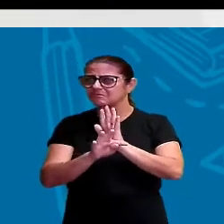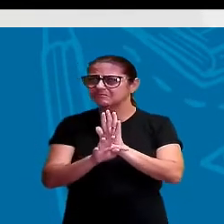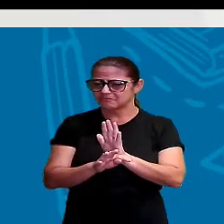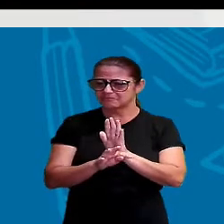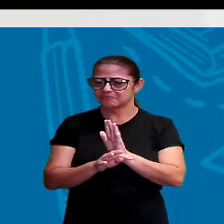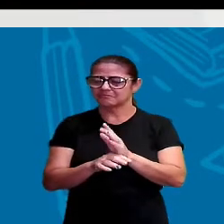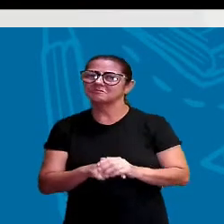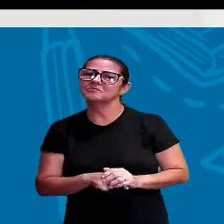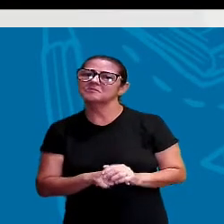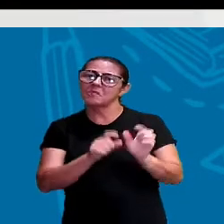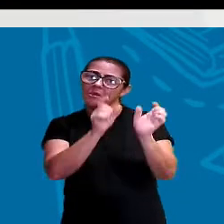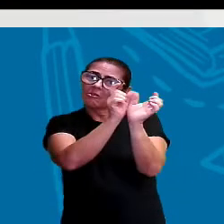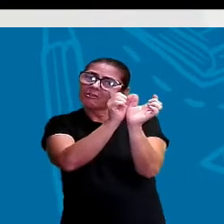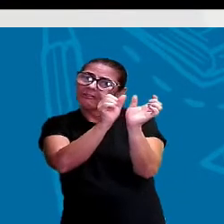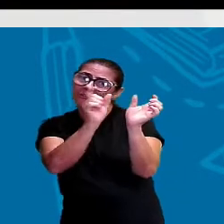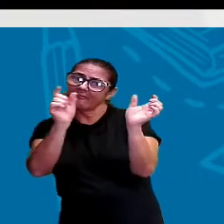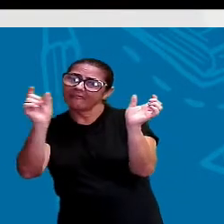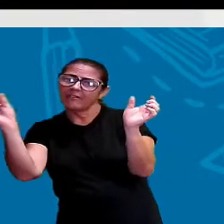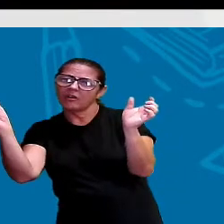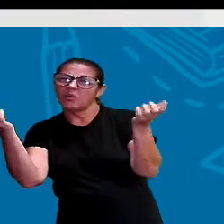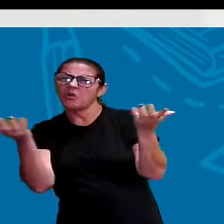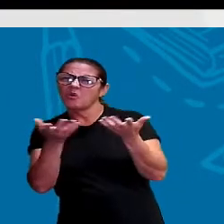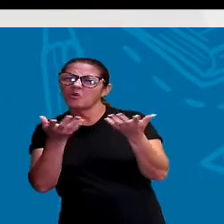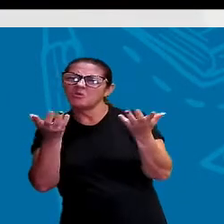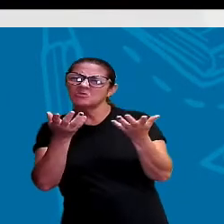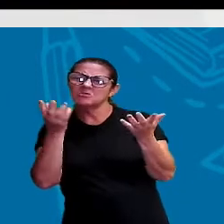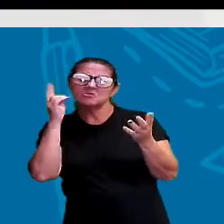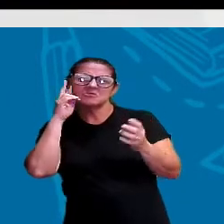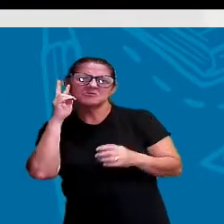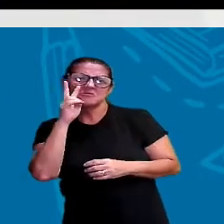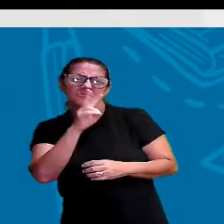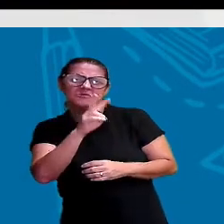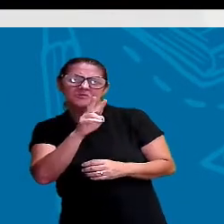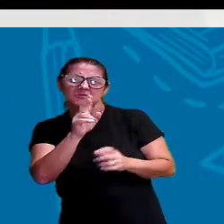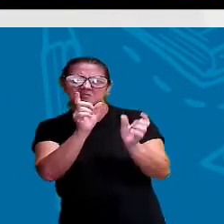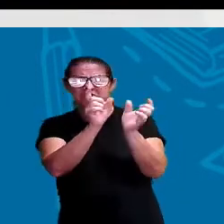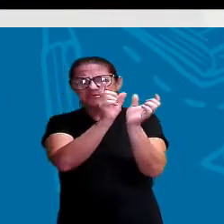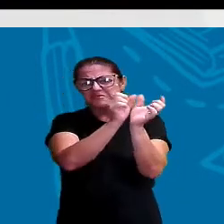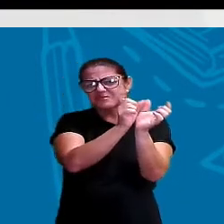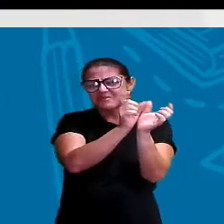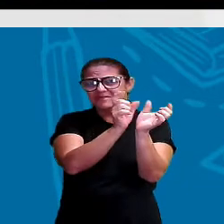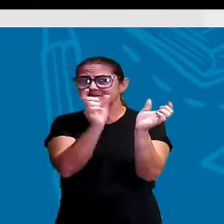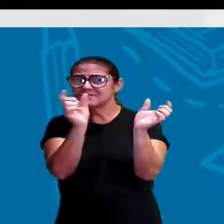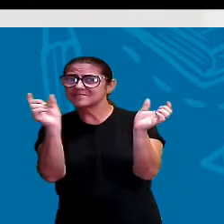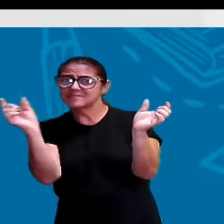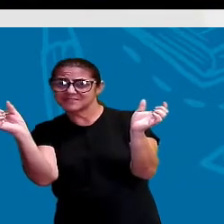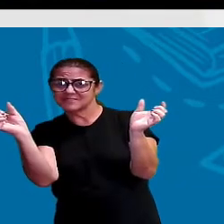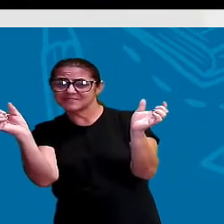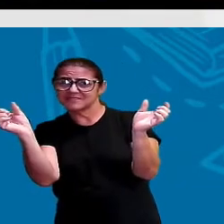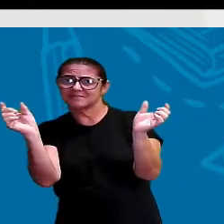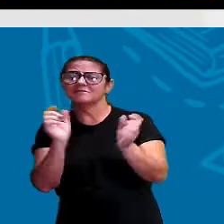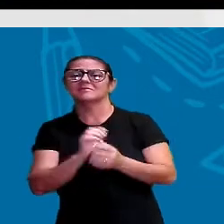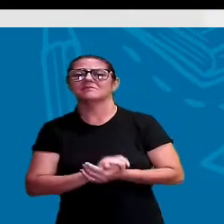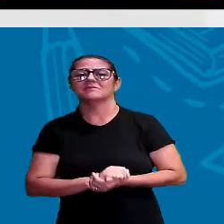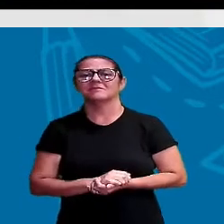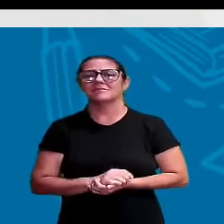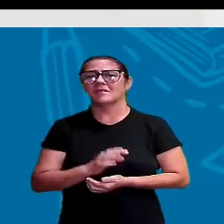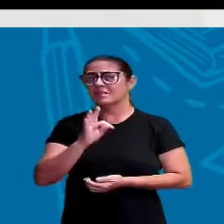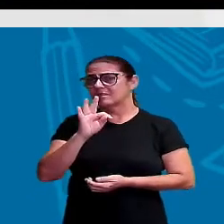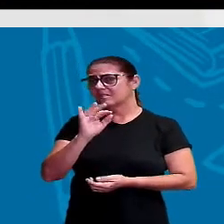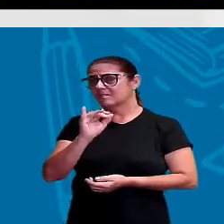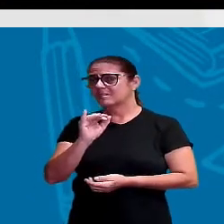Então, se você já ouviu alguém falar, ah, hoje a gente viu o conteúdo sobre comic strips, então você já sabe, tem a ver com tirinha. Então,